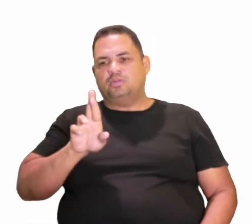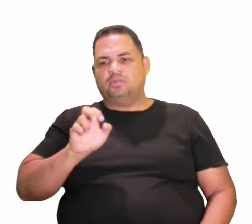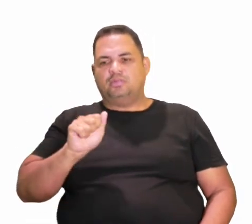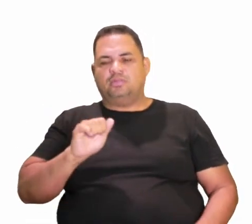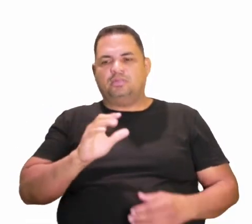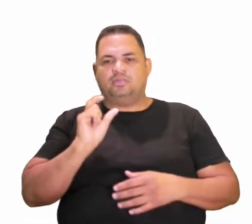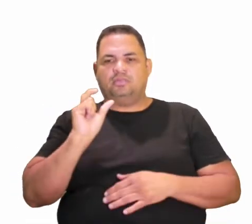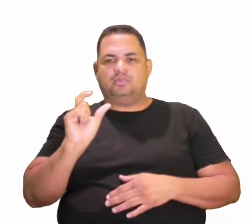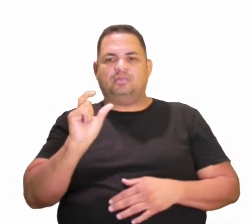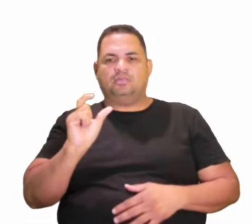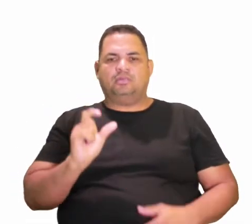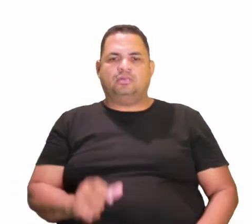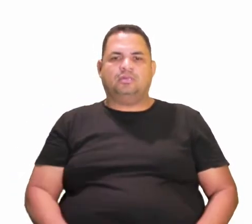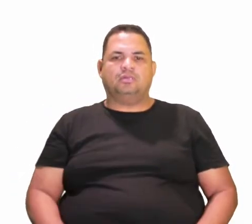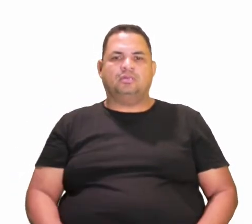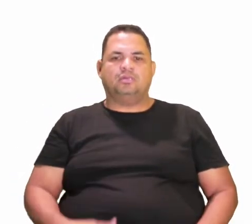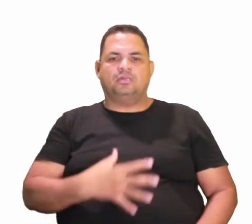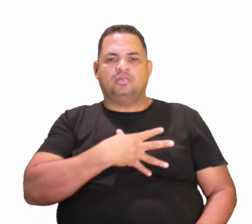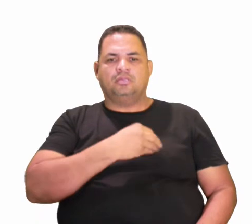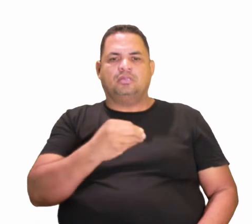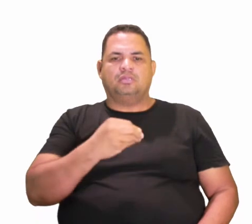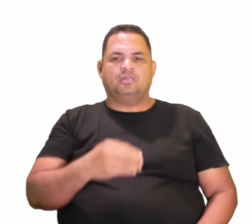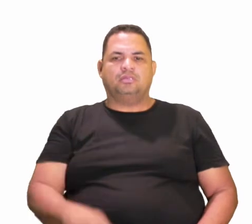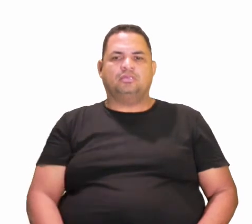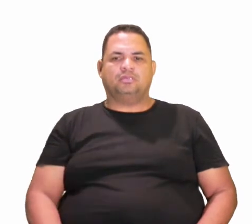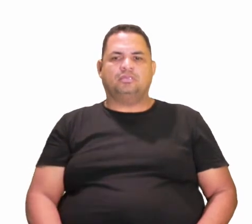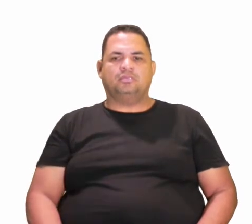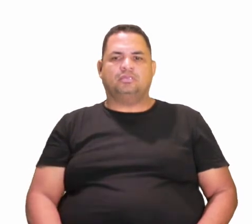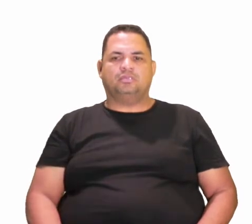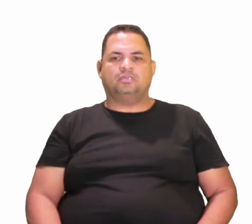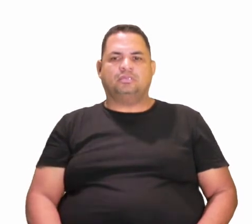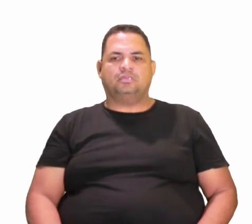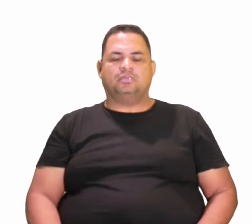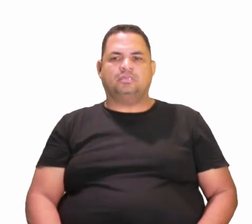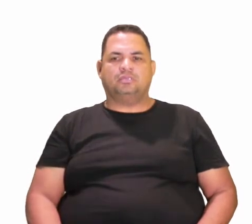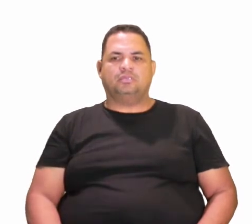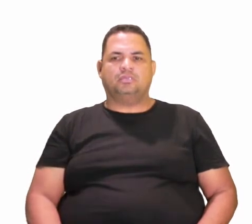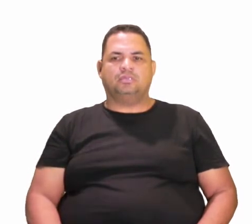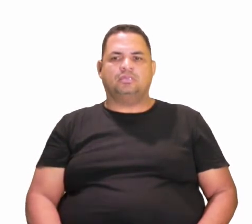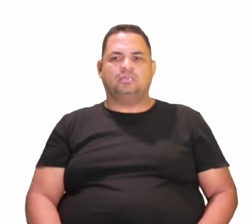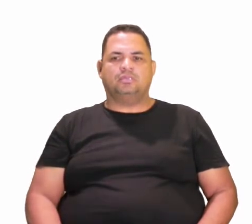a palavra filha em inglês, que é daughter.